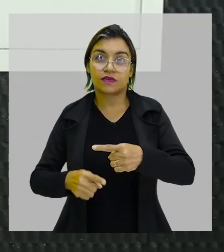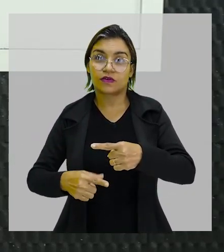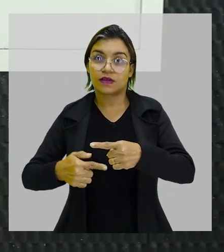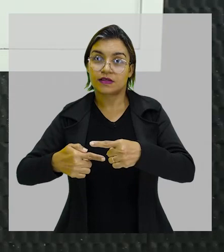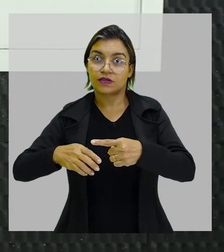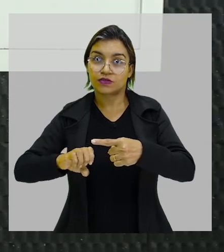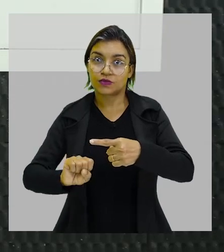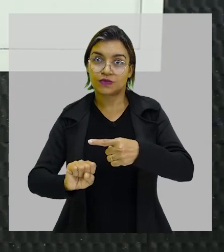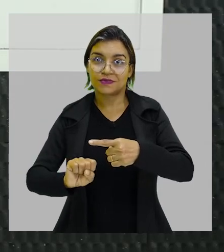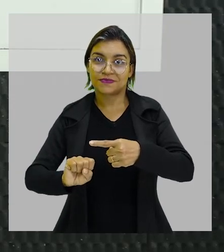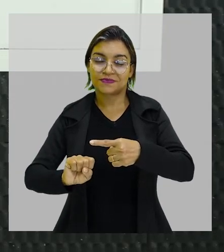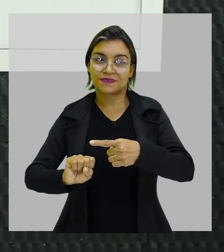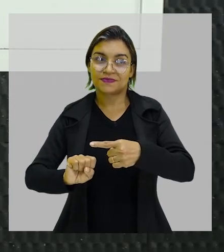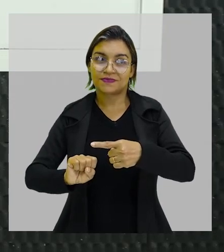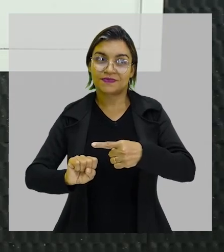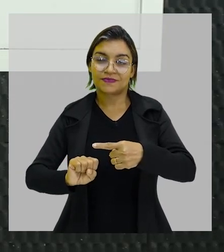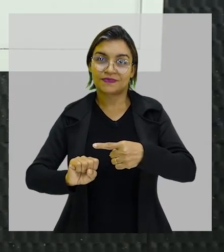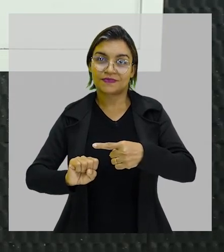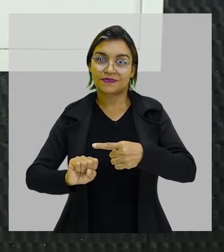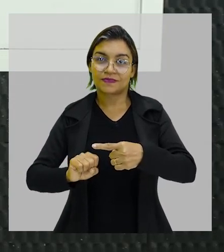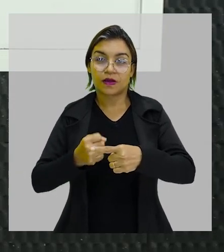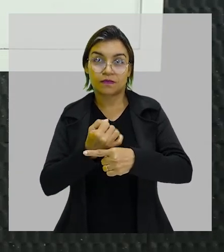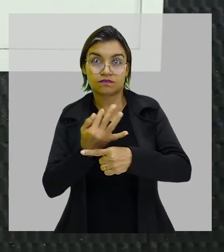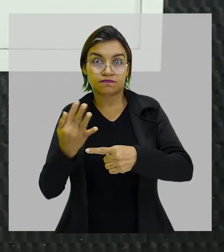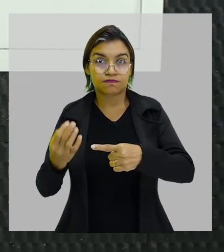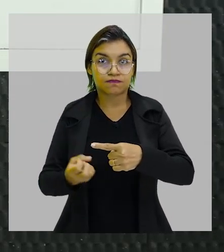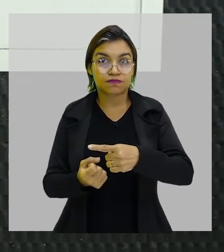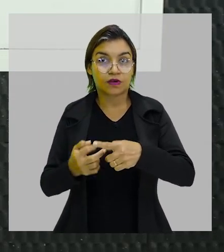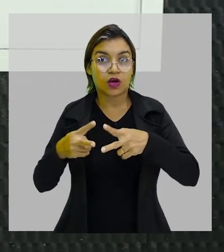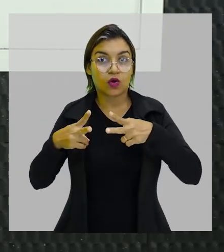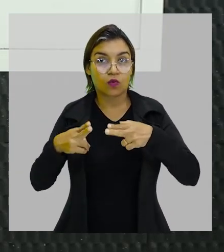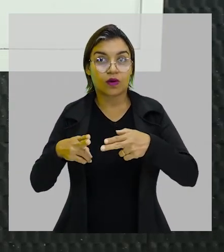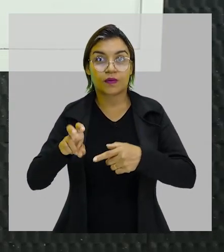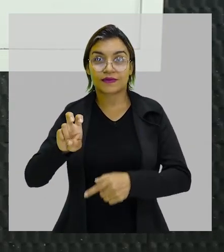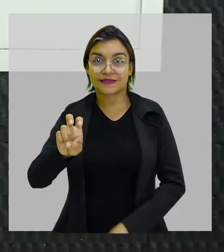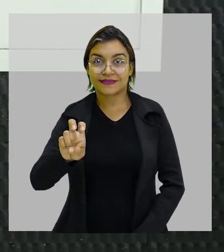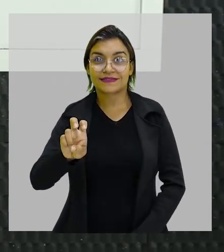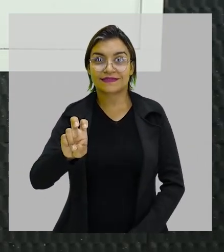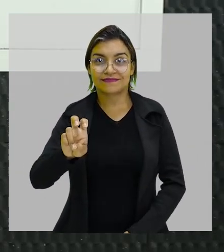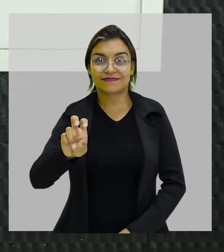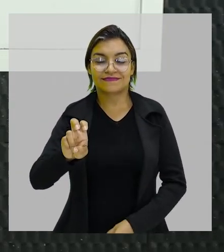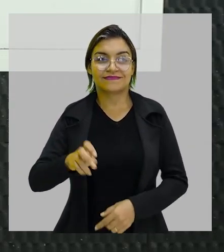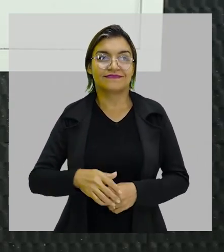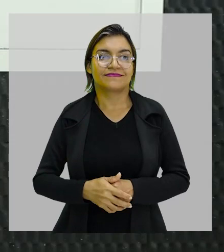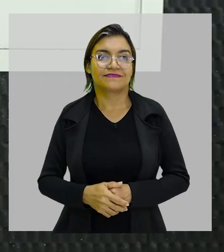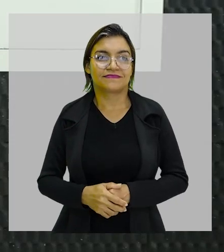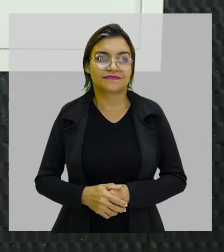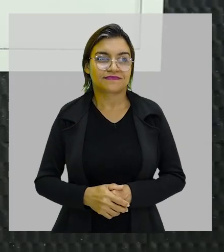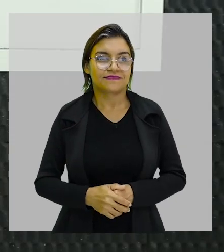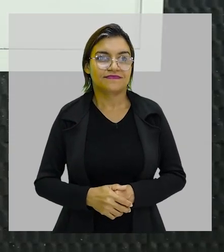23,78, certo? Esta divisão, ela vai ser igual a 5, ok?